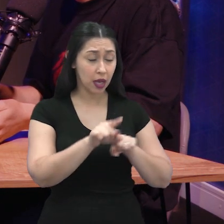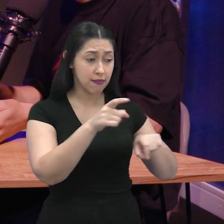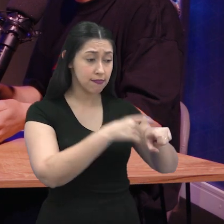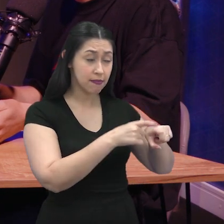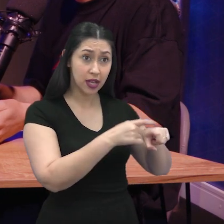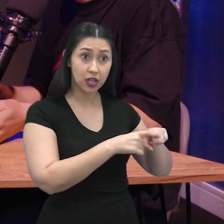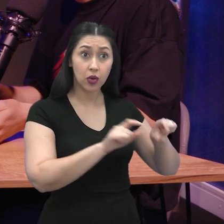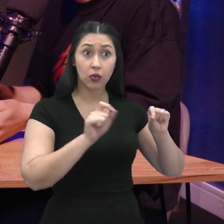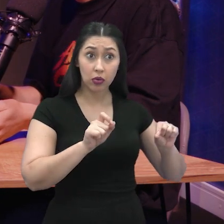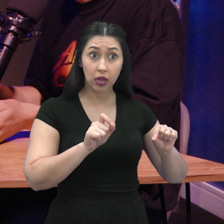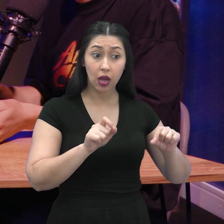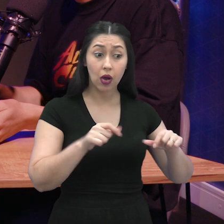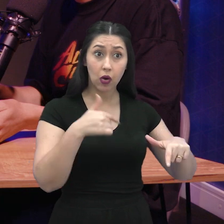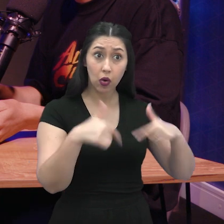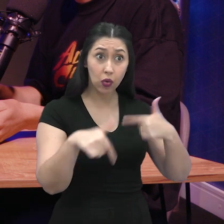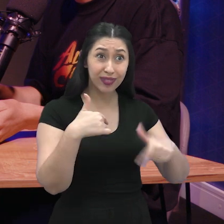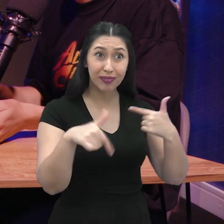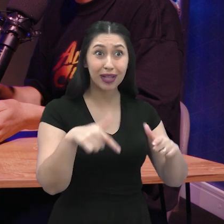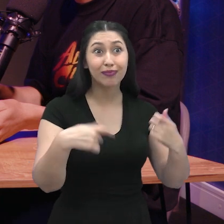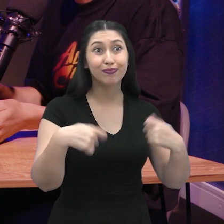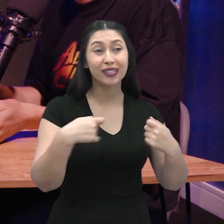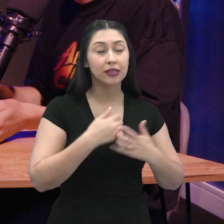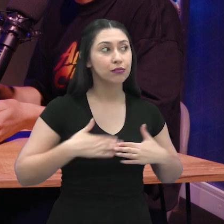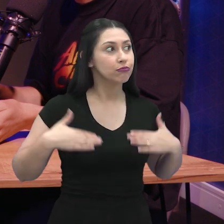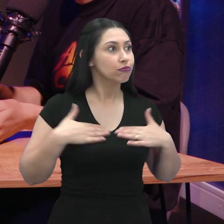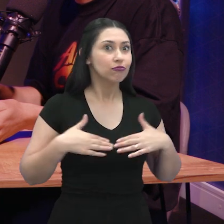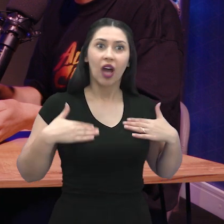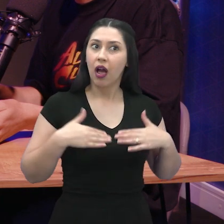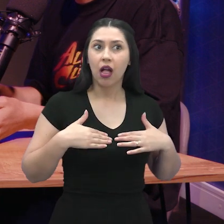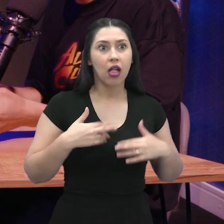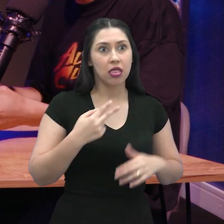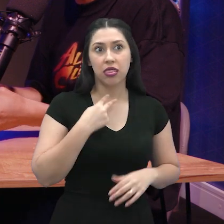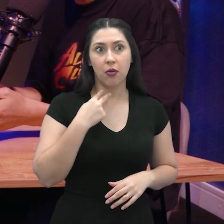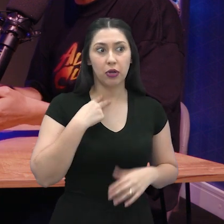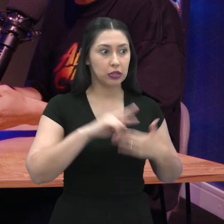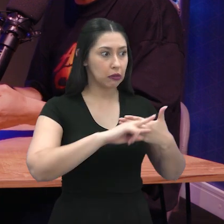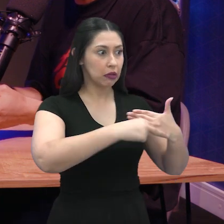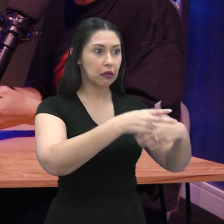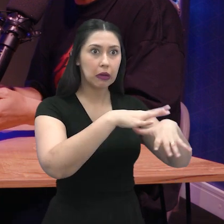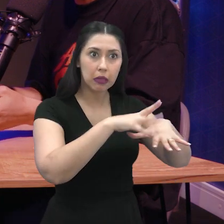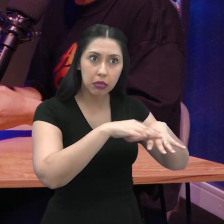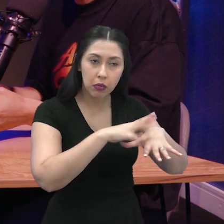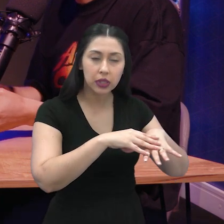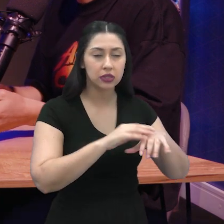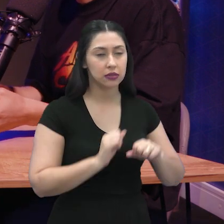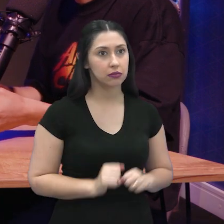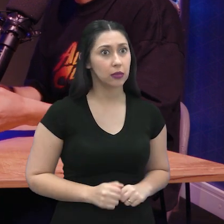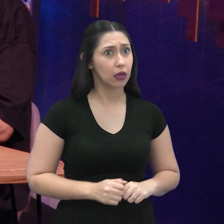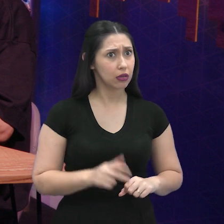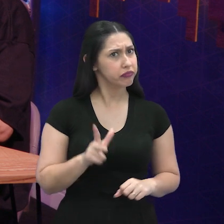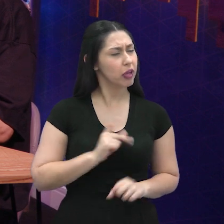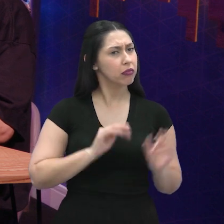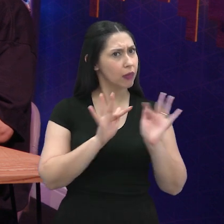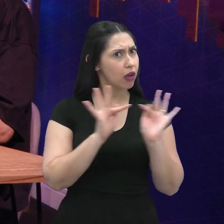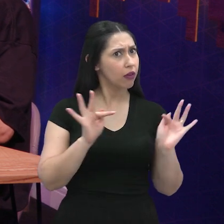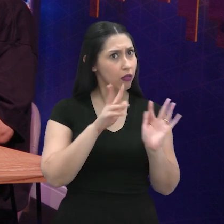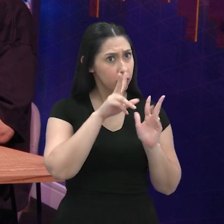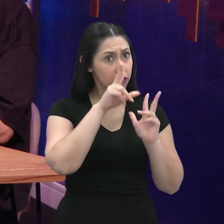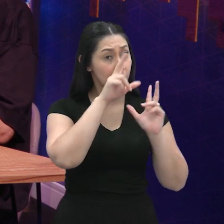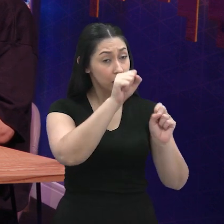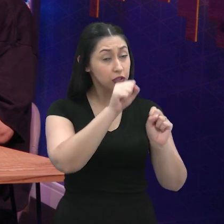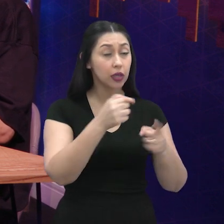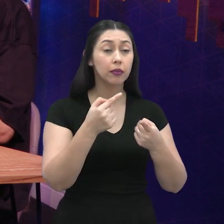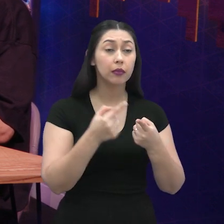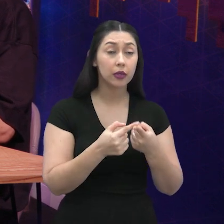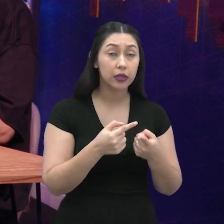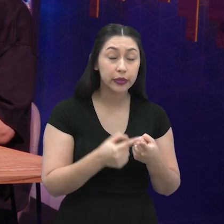que o trabalho precisa ser visto como um elemento de realização e não de adoecimento. Eu achei essa frase dela pesada, muito, né?